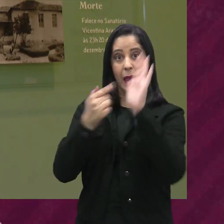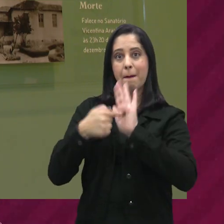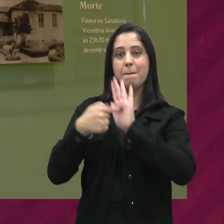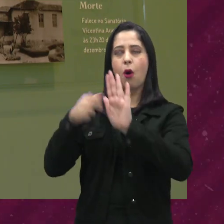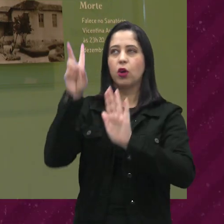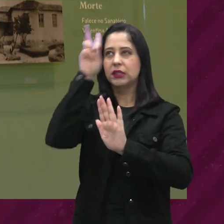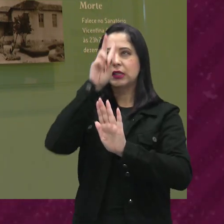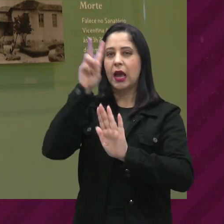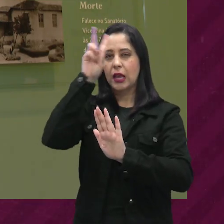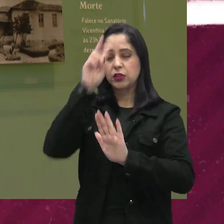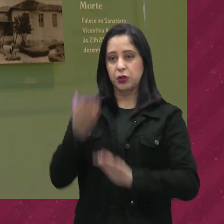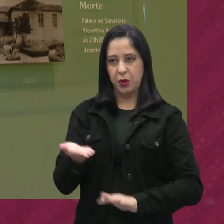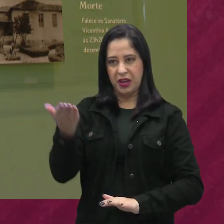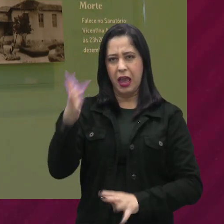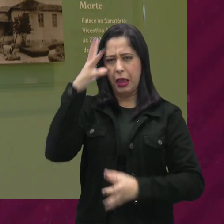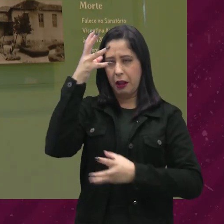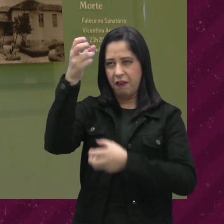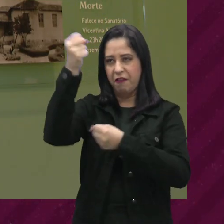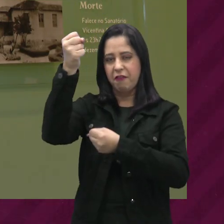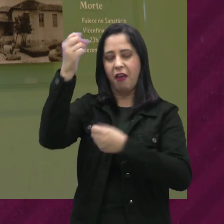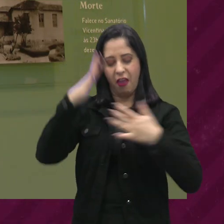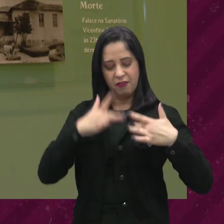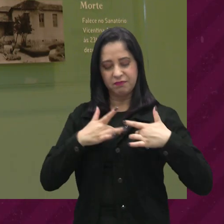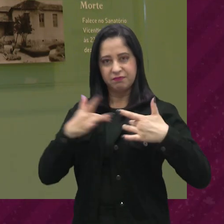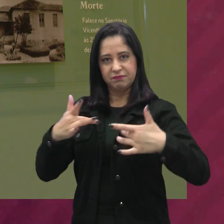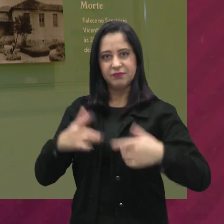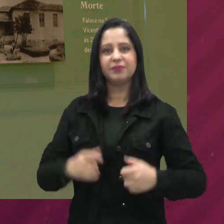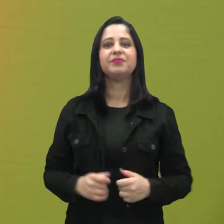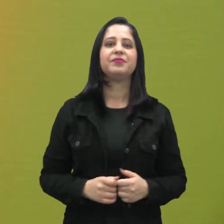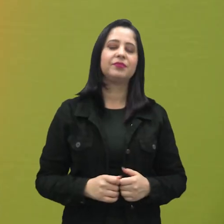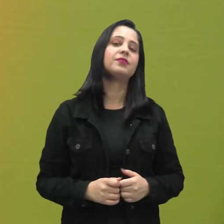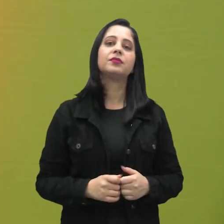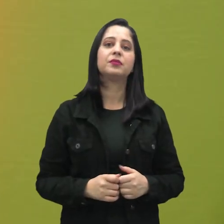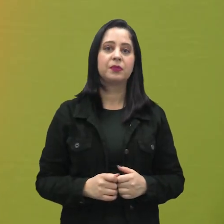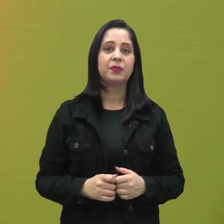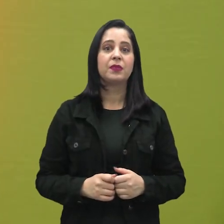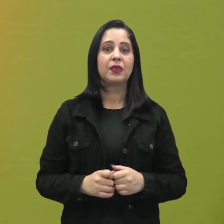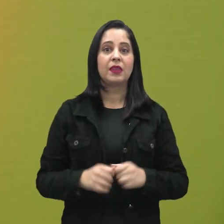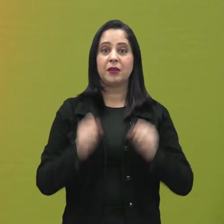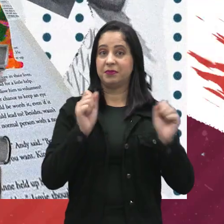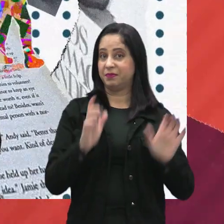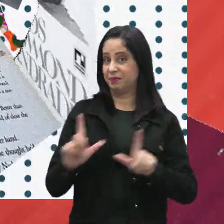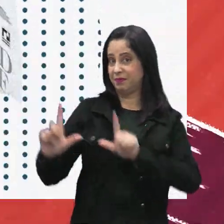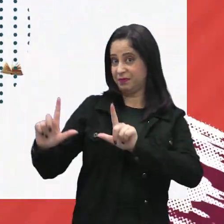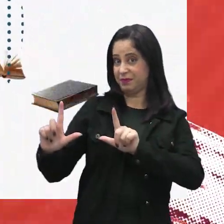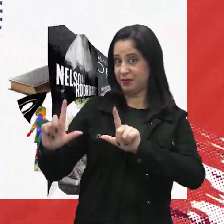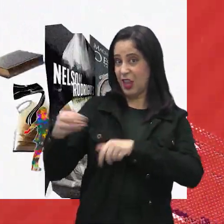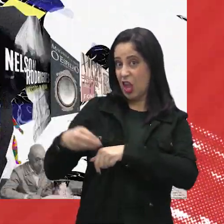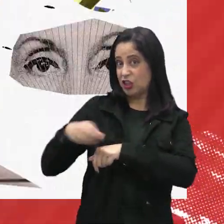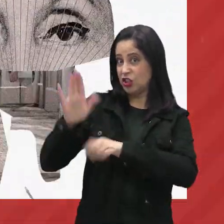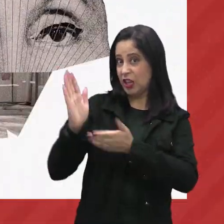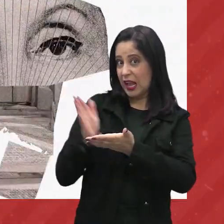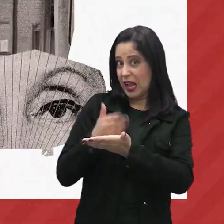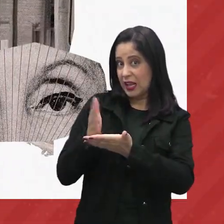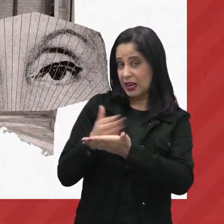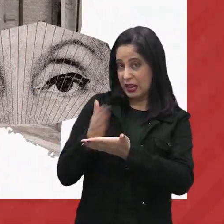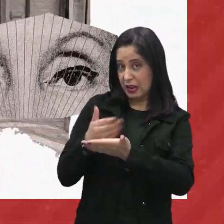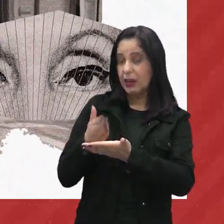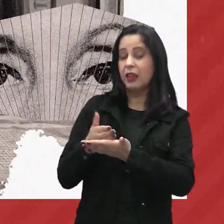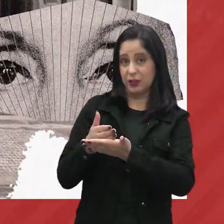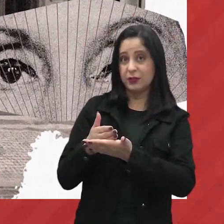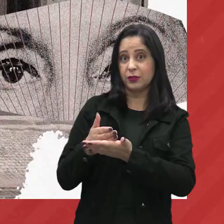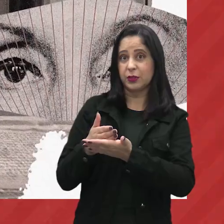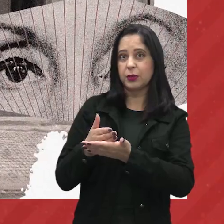desse importante nome da fé e da solidariedade na cidade. No quadro Tem na Biblioteca, você vai conferir mais uma